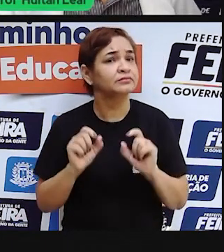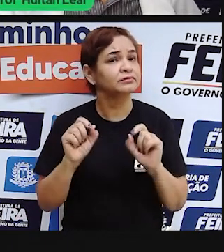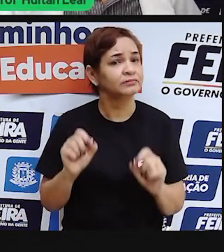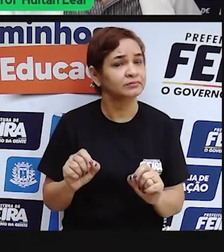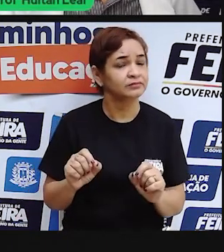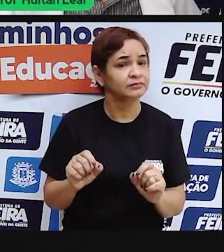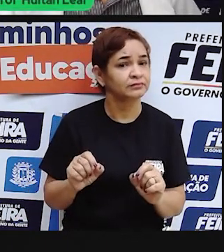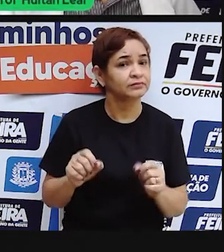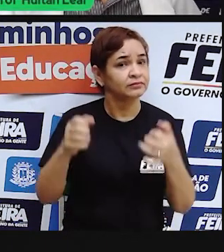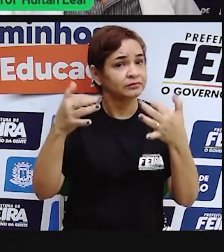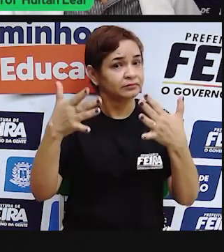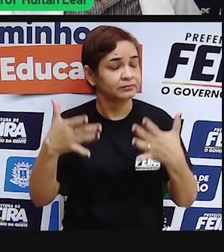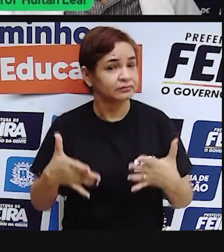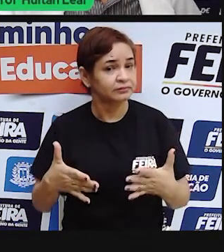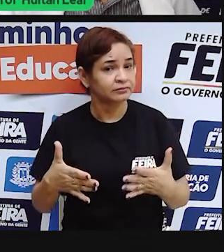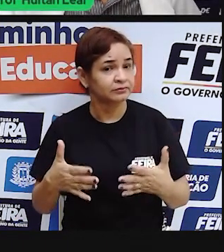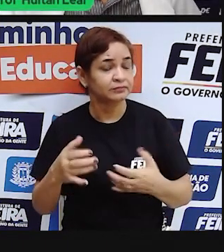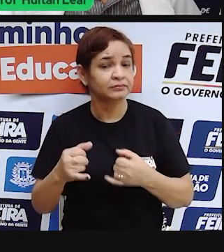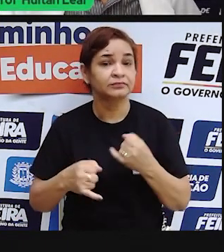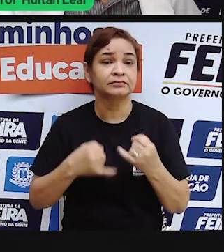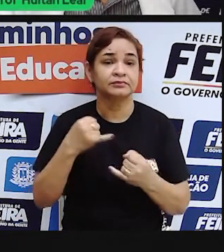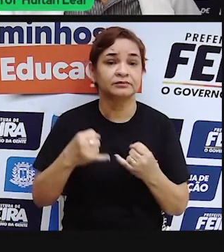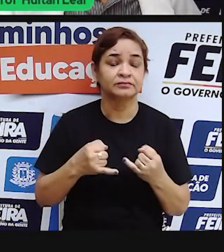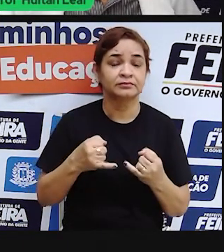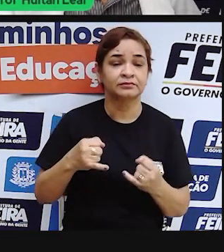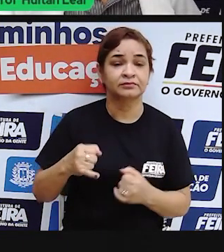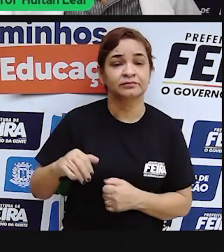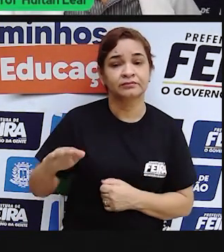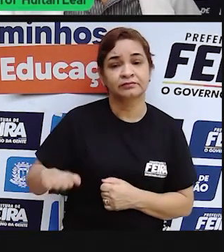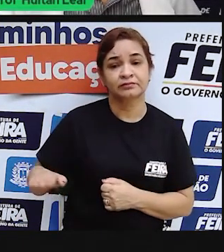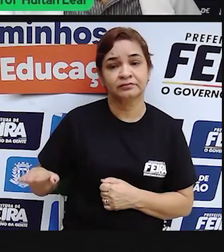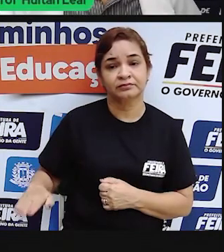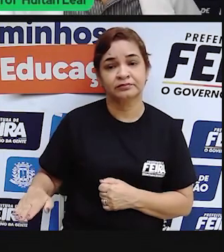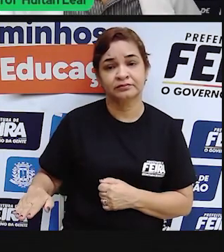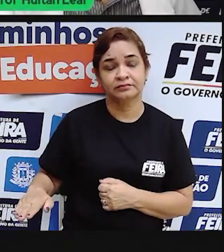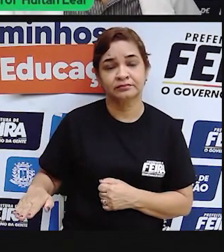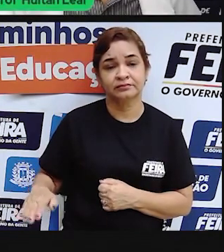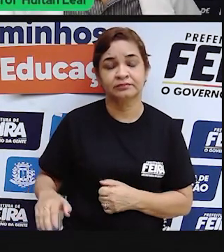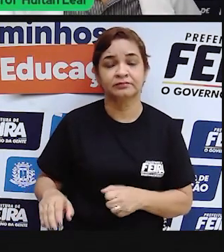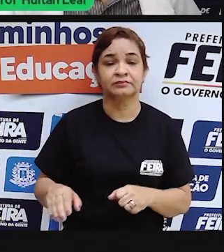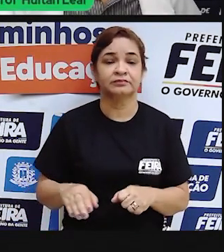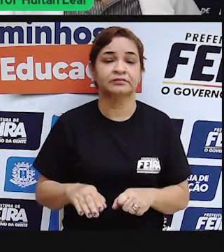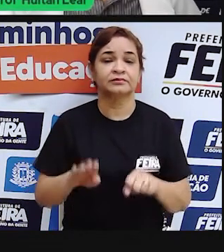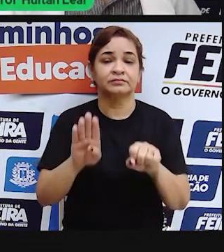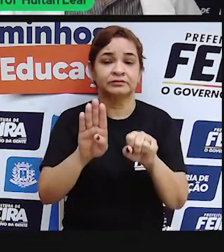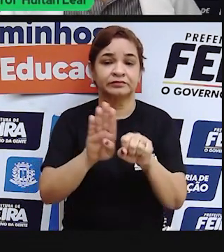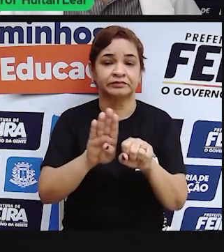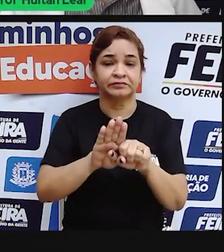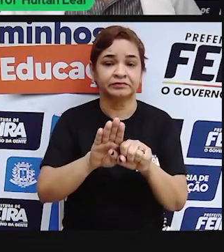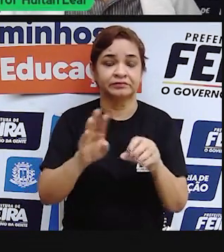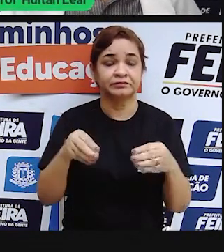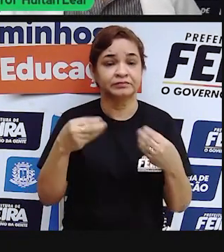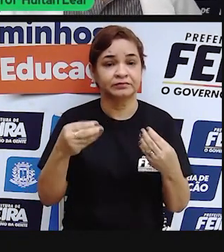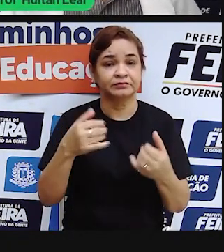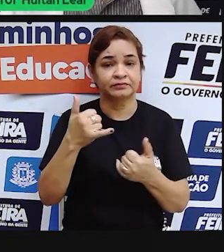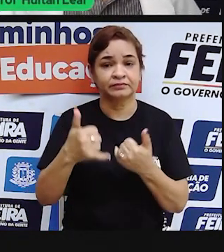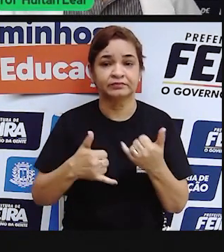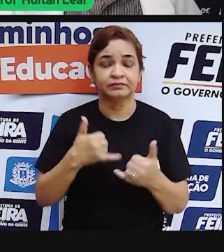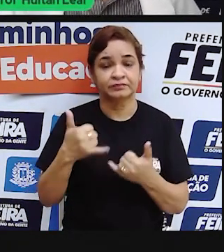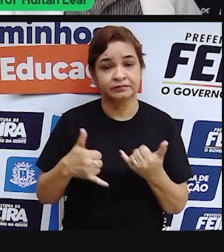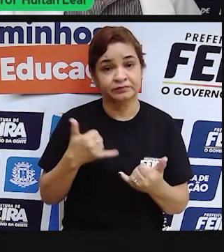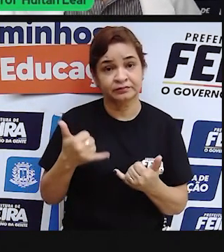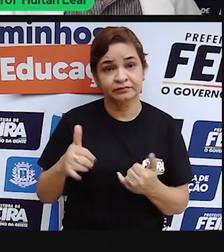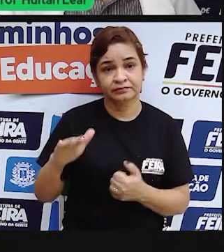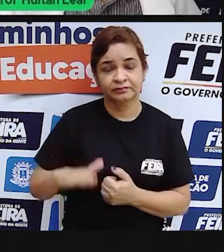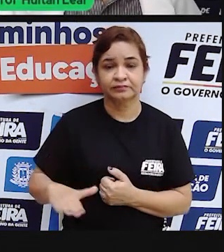estou especificando. Criança é um substantivo, então eu estou especificando que tipo de brincadeira é. De